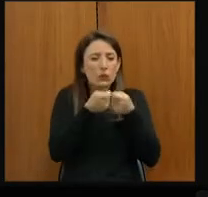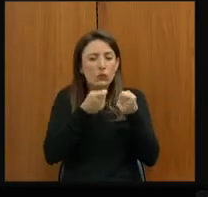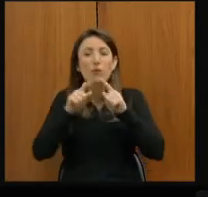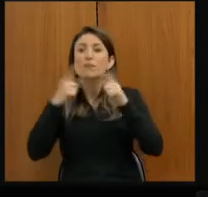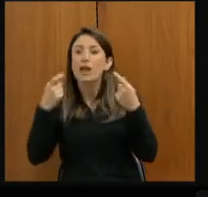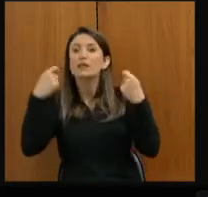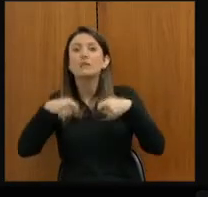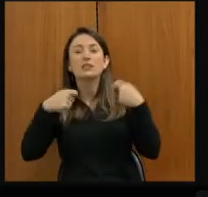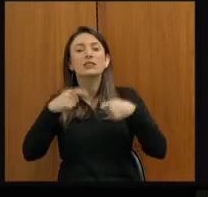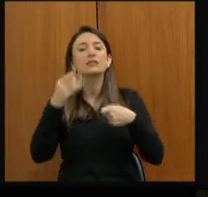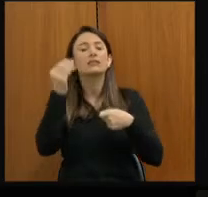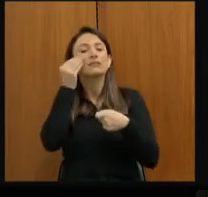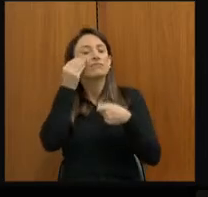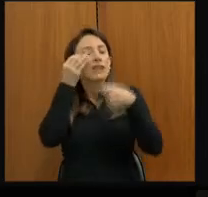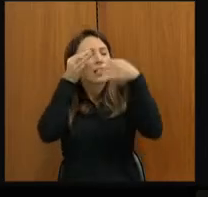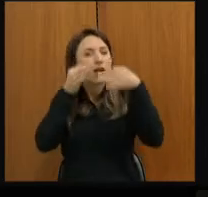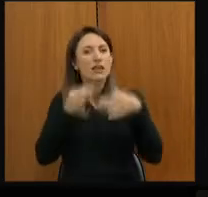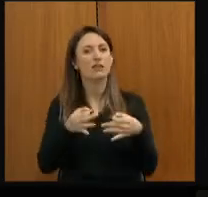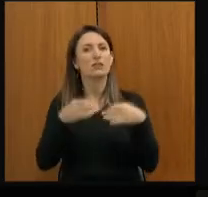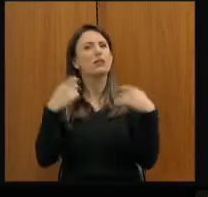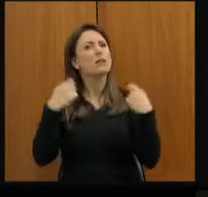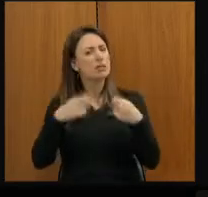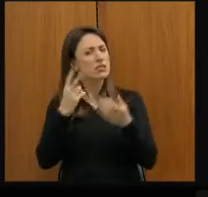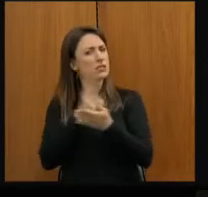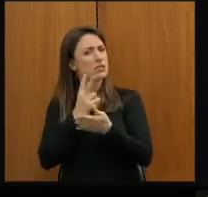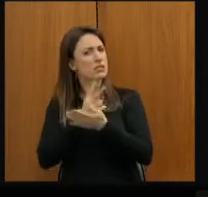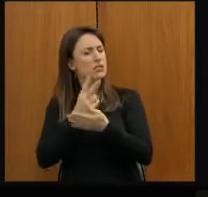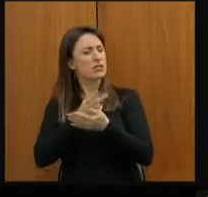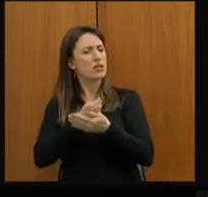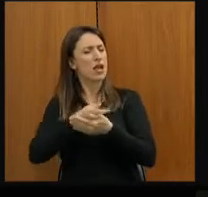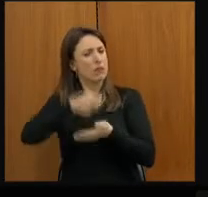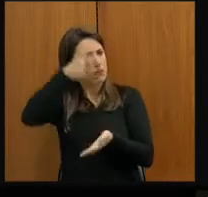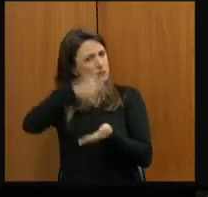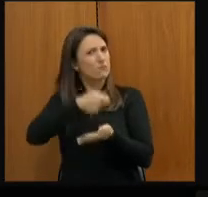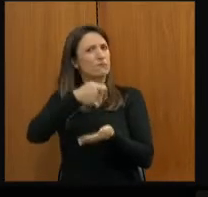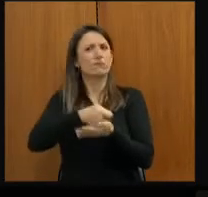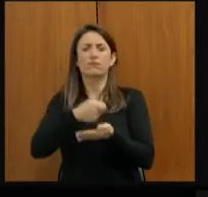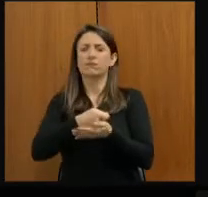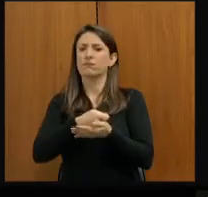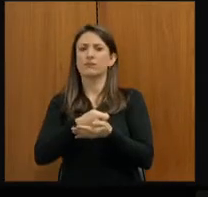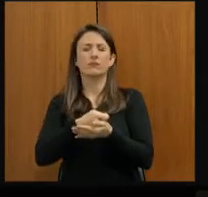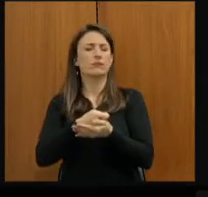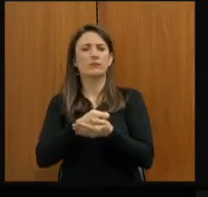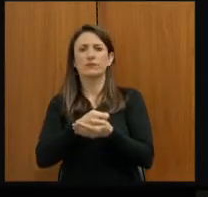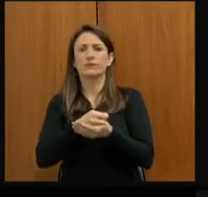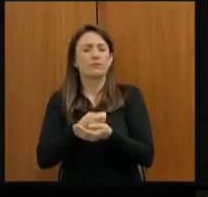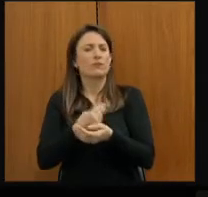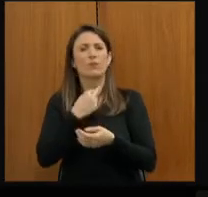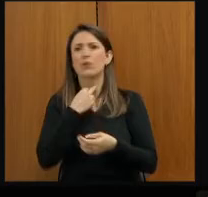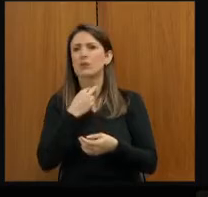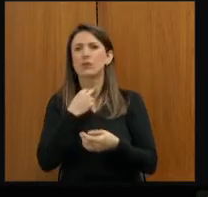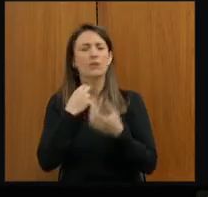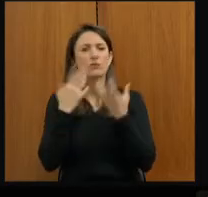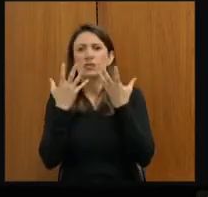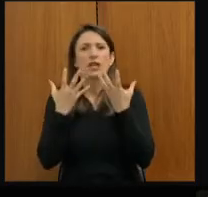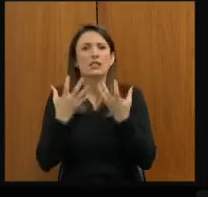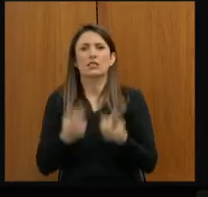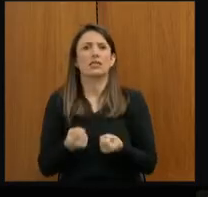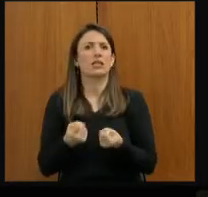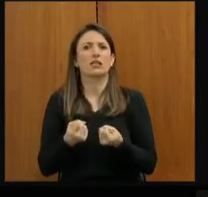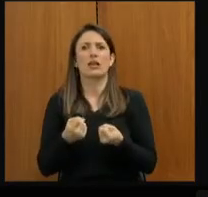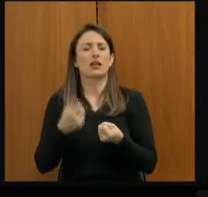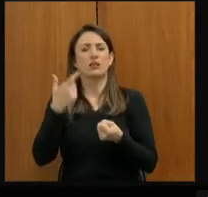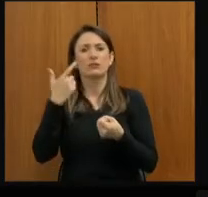garantia e uma costura Presidente não é possível mais que a gente admita a postura de